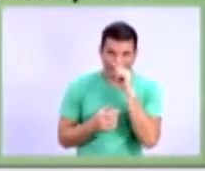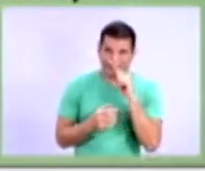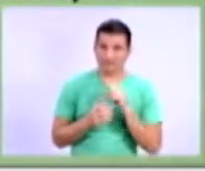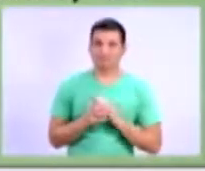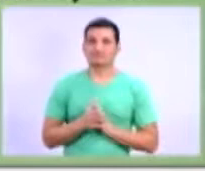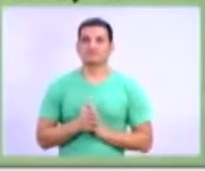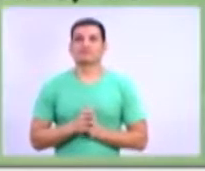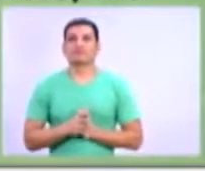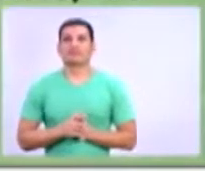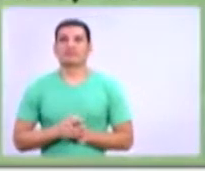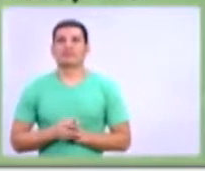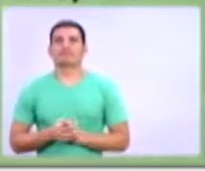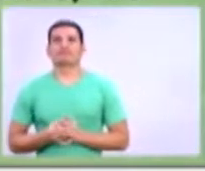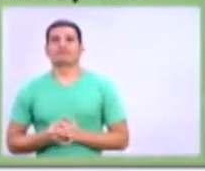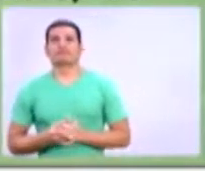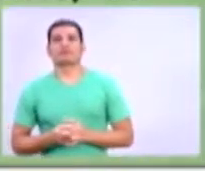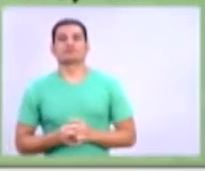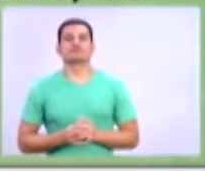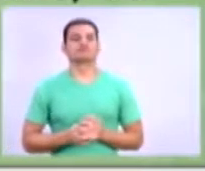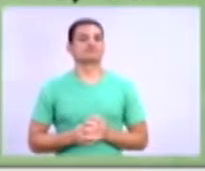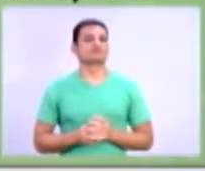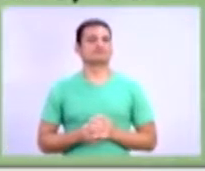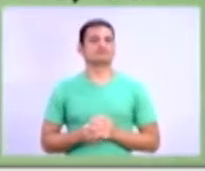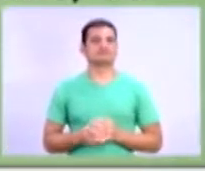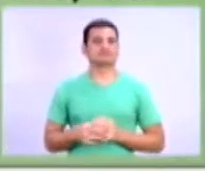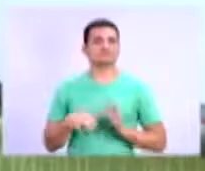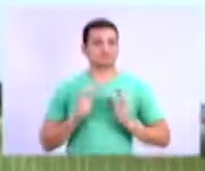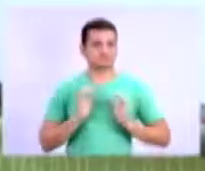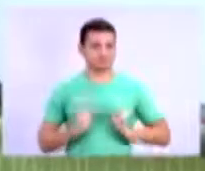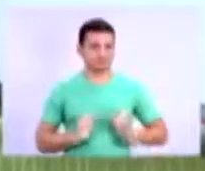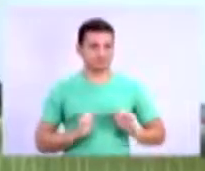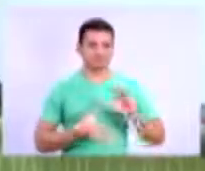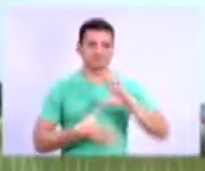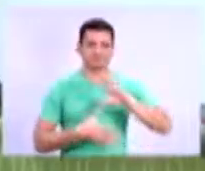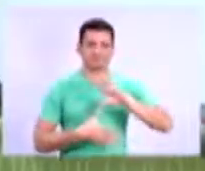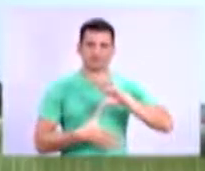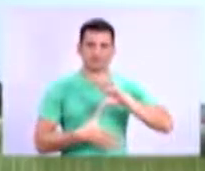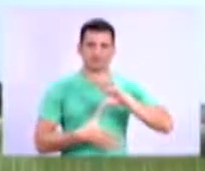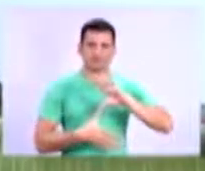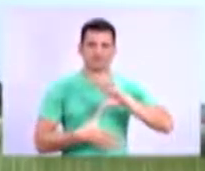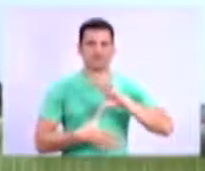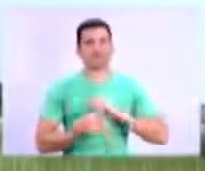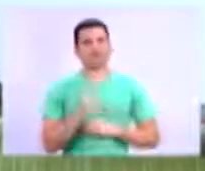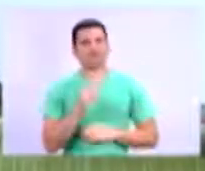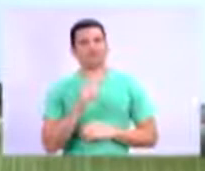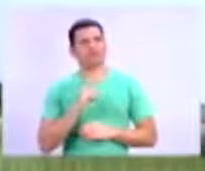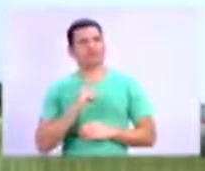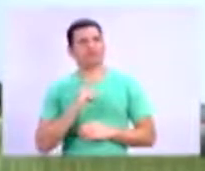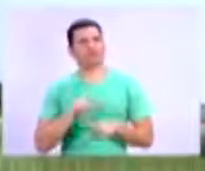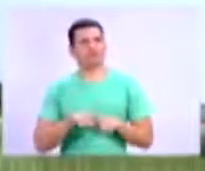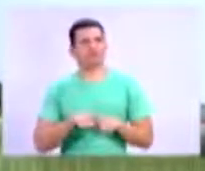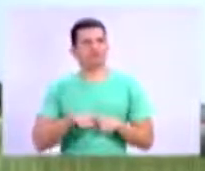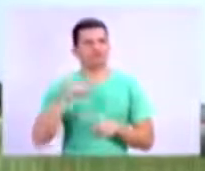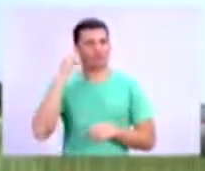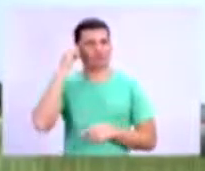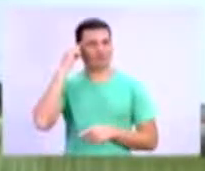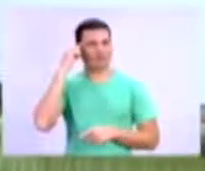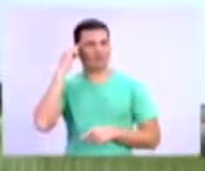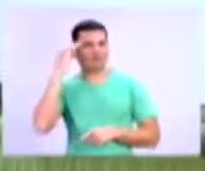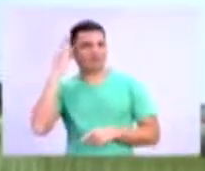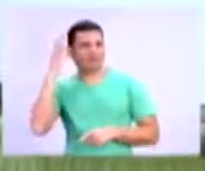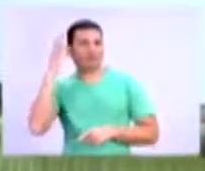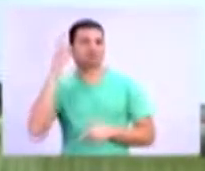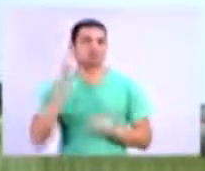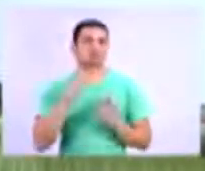Obrigada, professor. A ética latino-americana, ela traz também um viés de uma reflexão política, né? Vocês